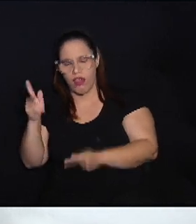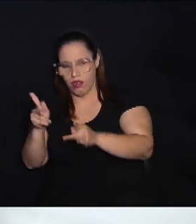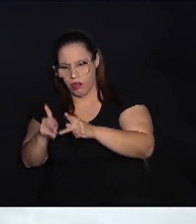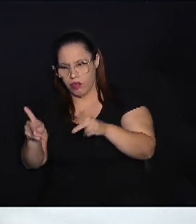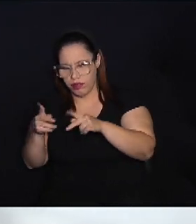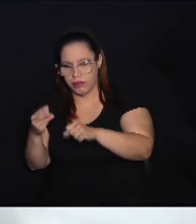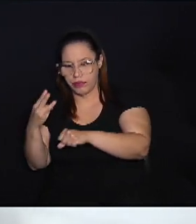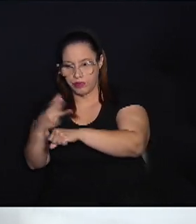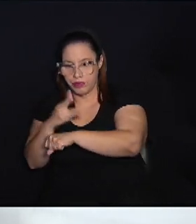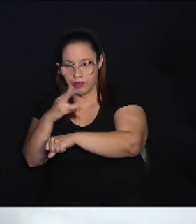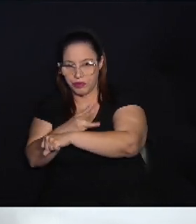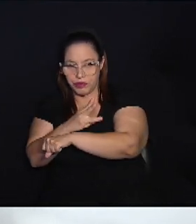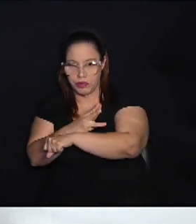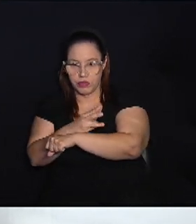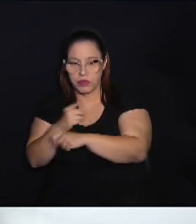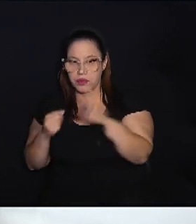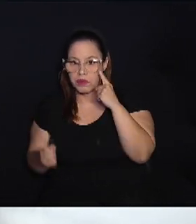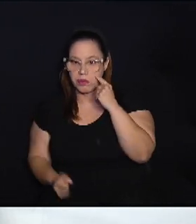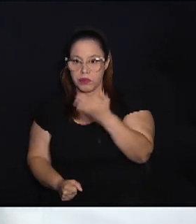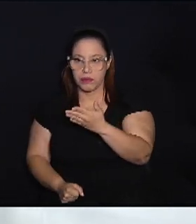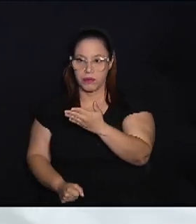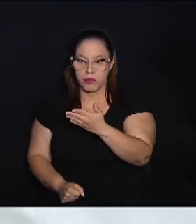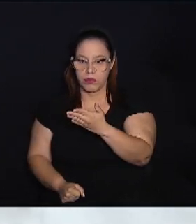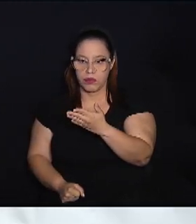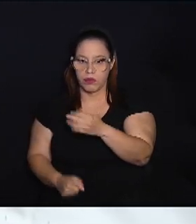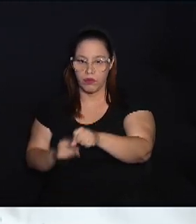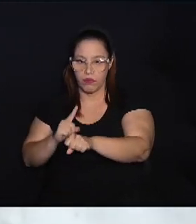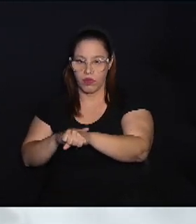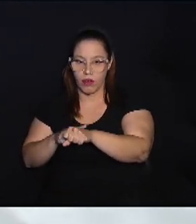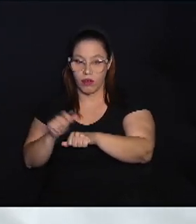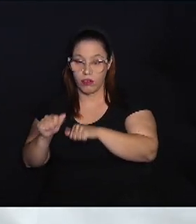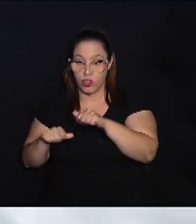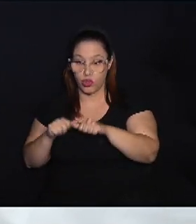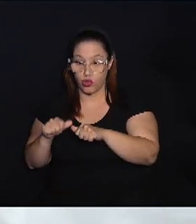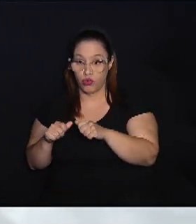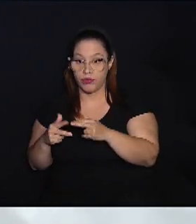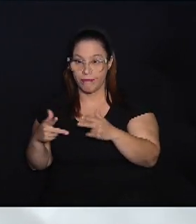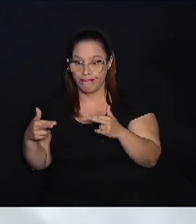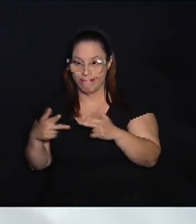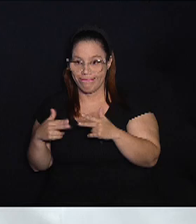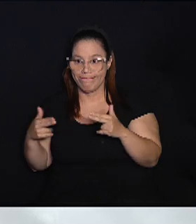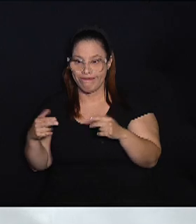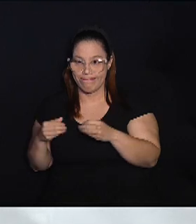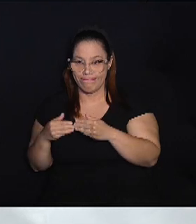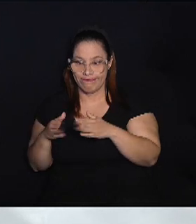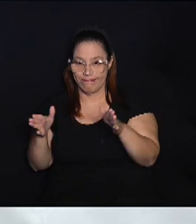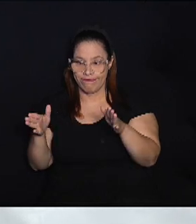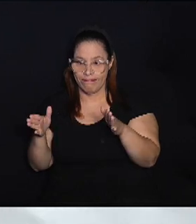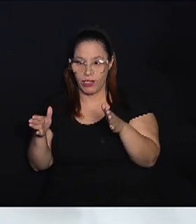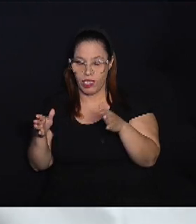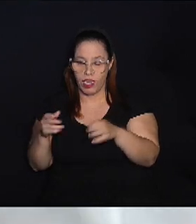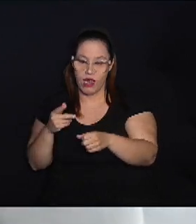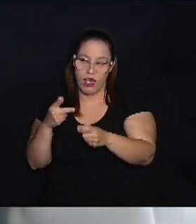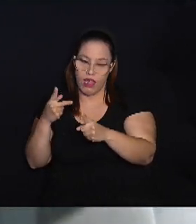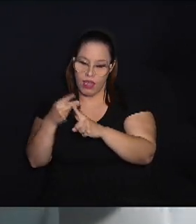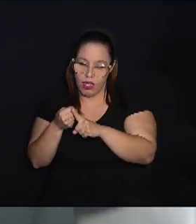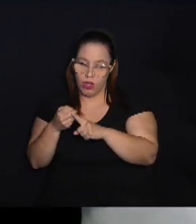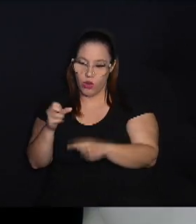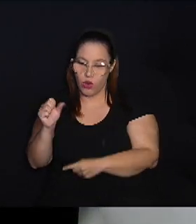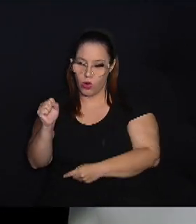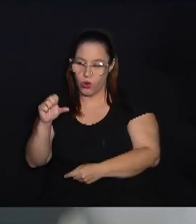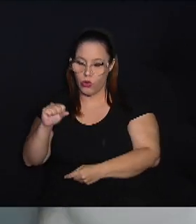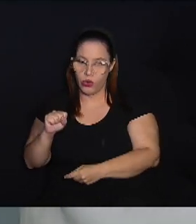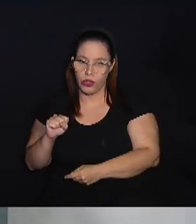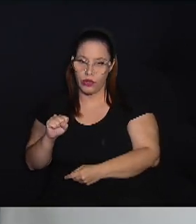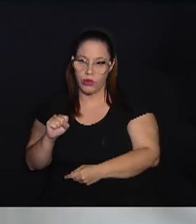site, porque cada unidade de saúde tem um horário diferente de funcionamento. Todas abrem a sala de vacinação às 8 horas da manhã e encerram